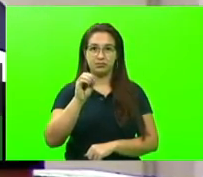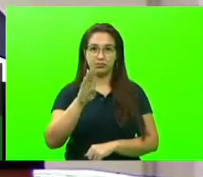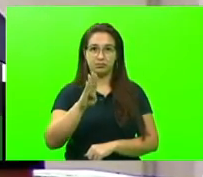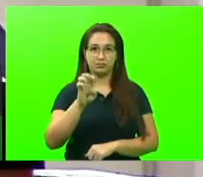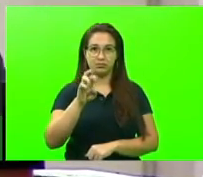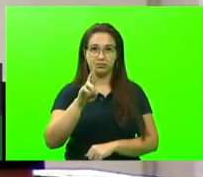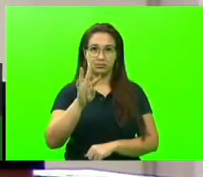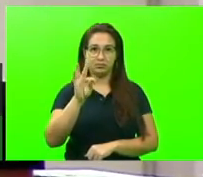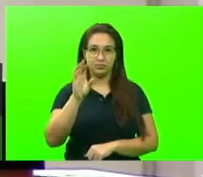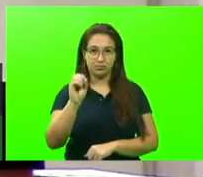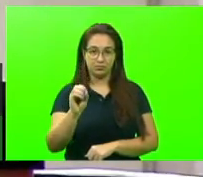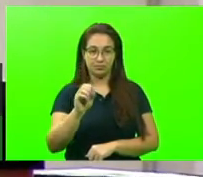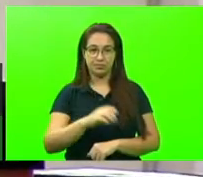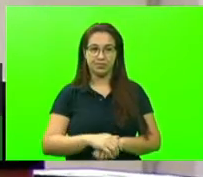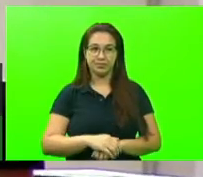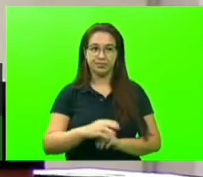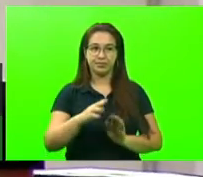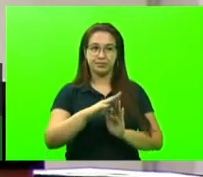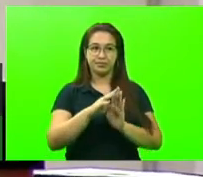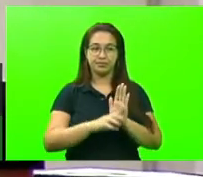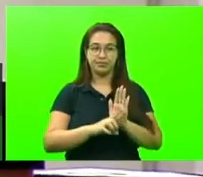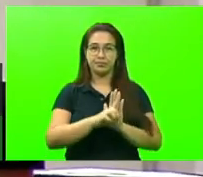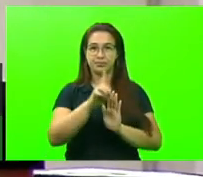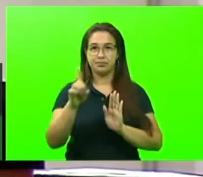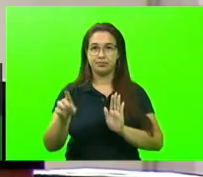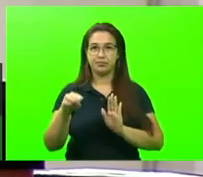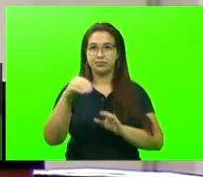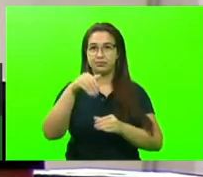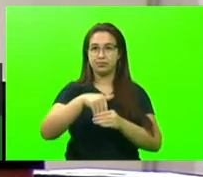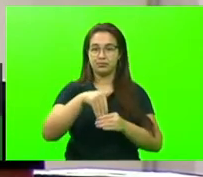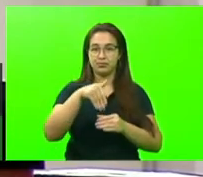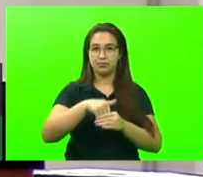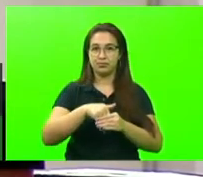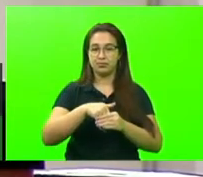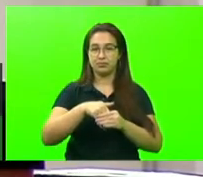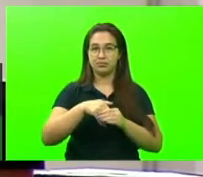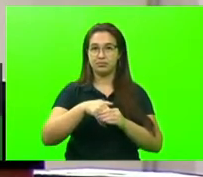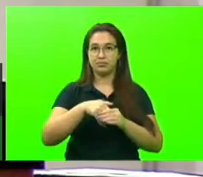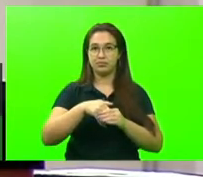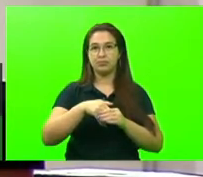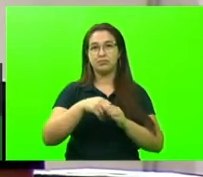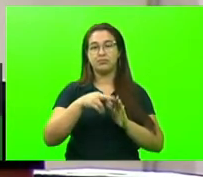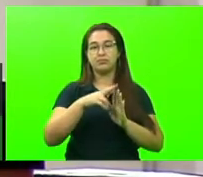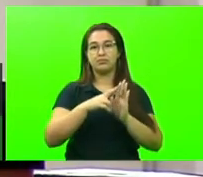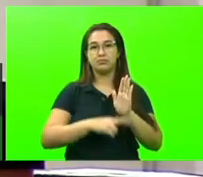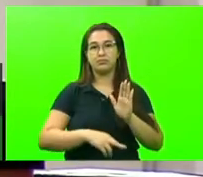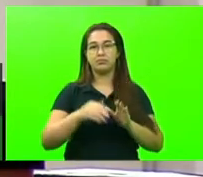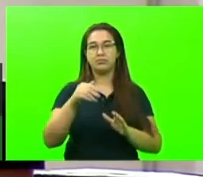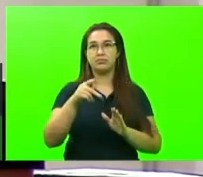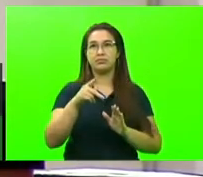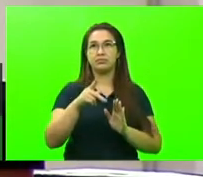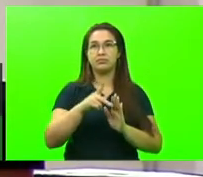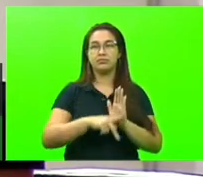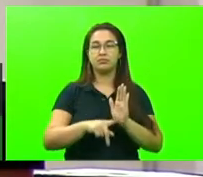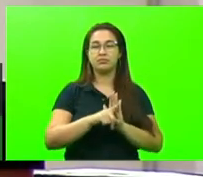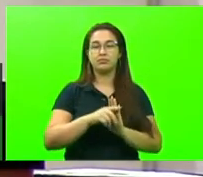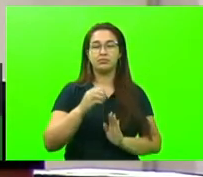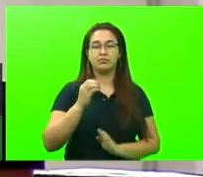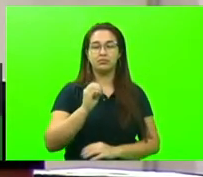Ordem do dia. Votação. Votação da redação final, projeto de lei